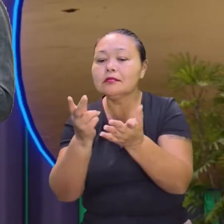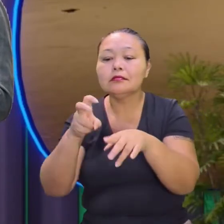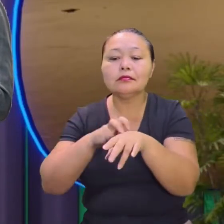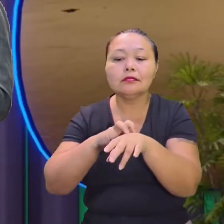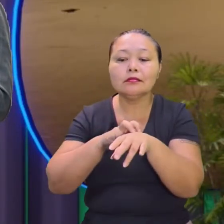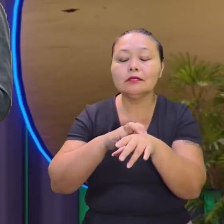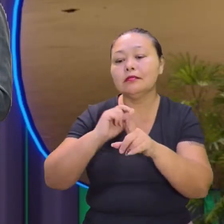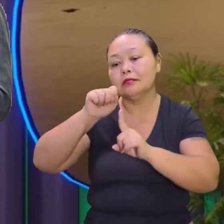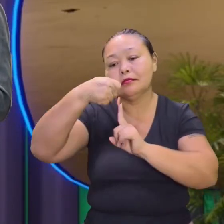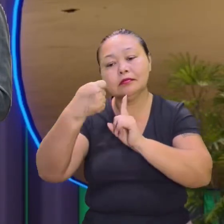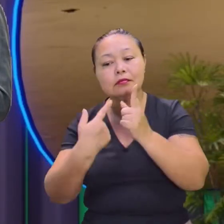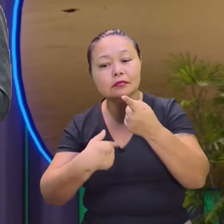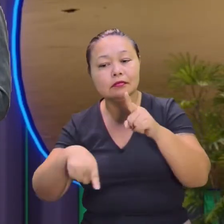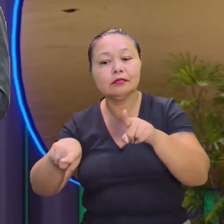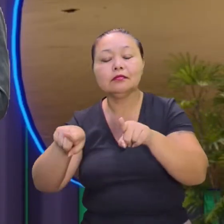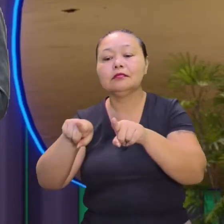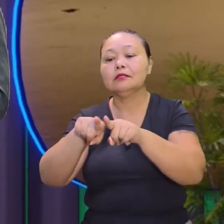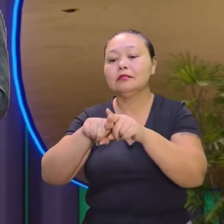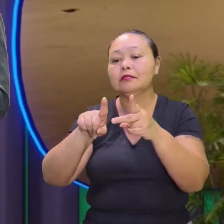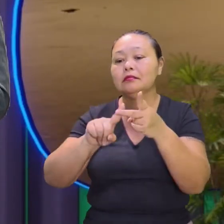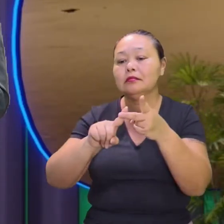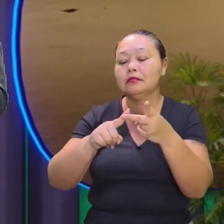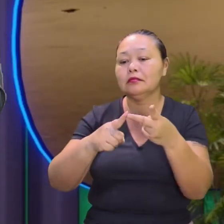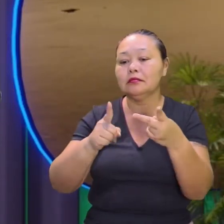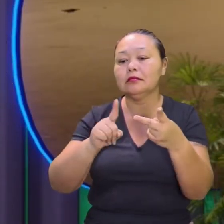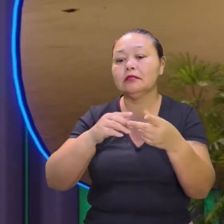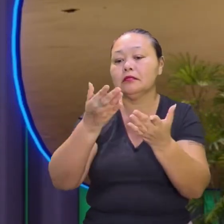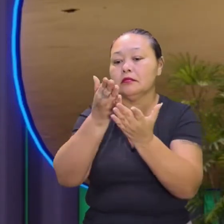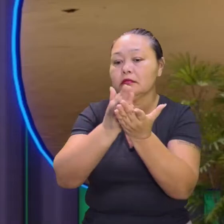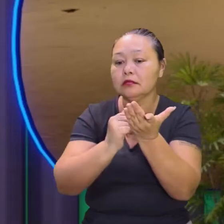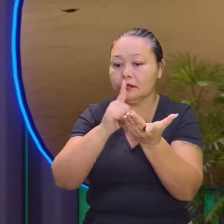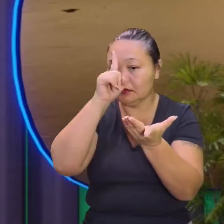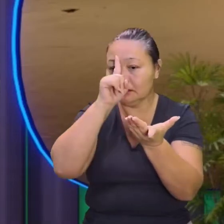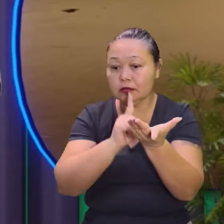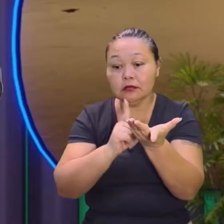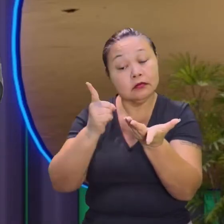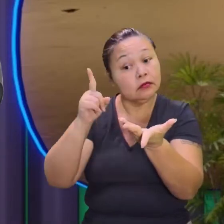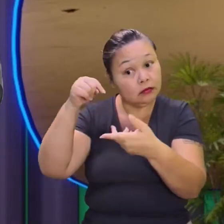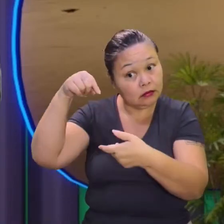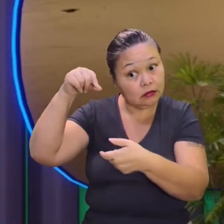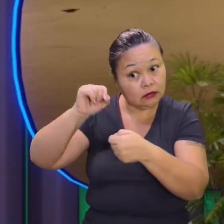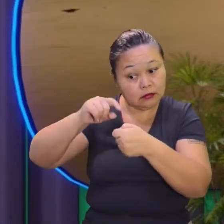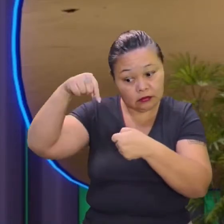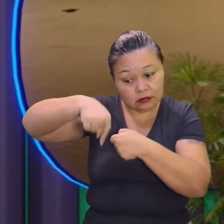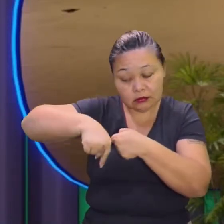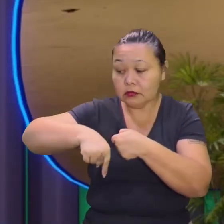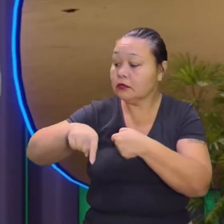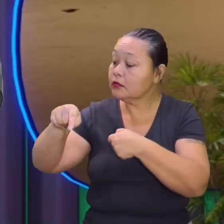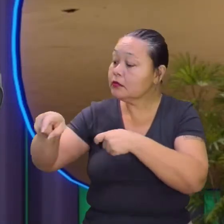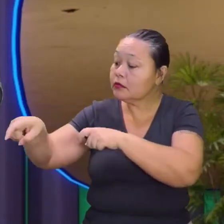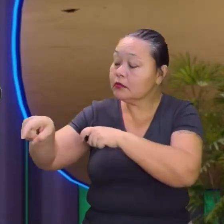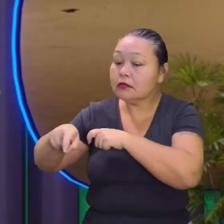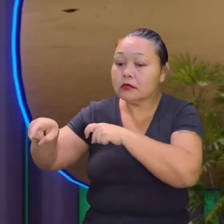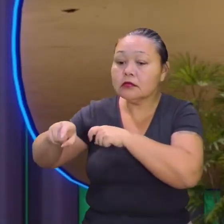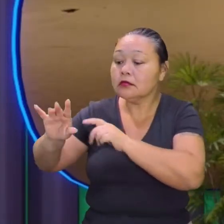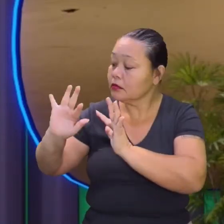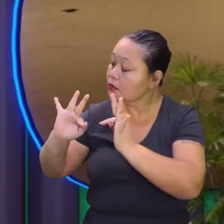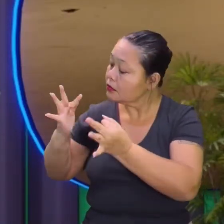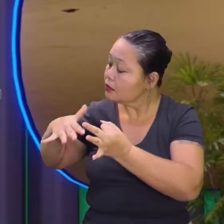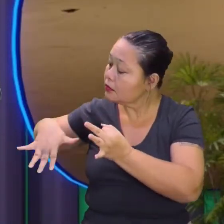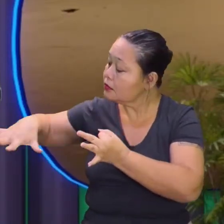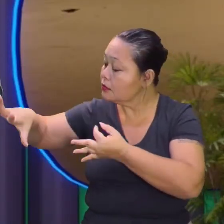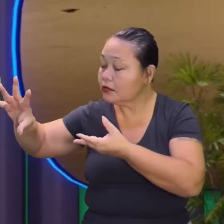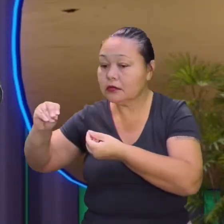da região, banana, muitas das vezes, a gente olha lá também o mamão, produzido aqui na agricultura familiar, que